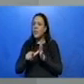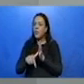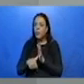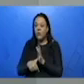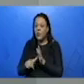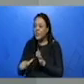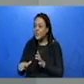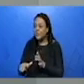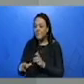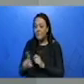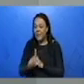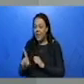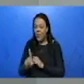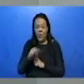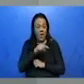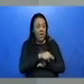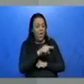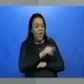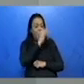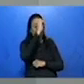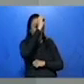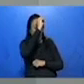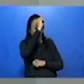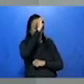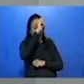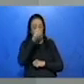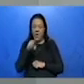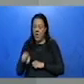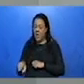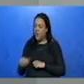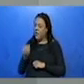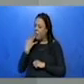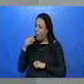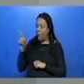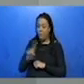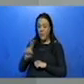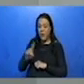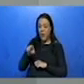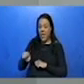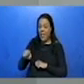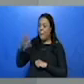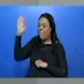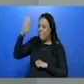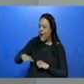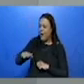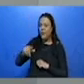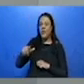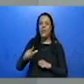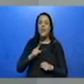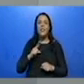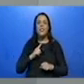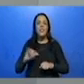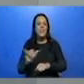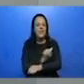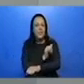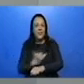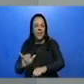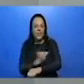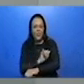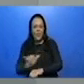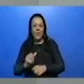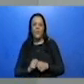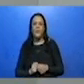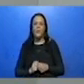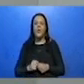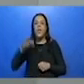é o inocente, o outro que parecia ser bonzinho não era, né? Tudo muda. Então é uma dessas estratégias e a gente vai ver então a diferença